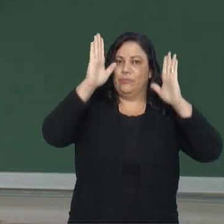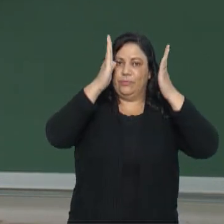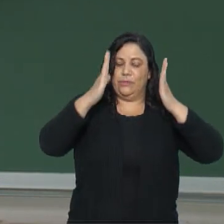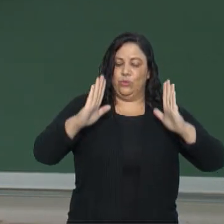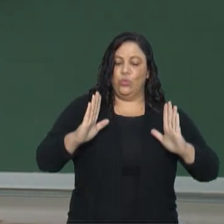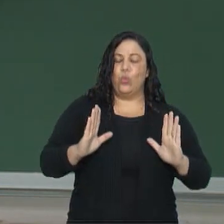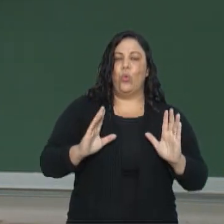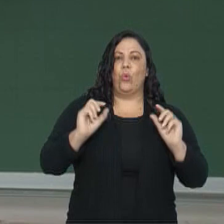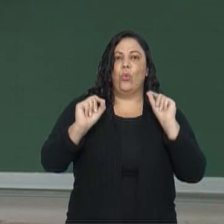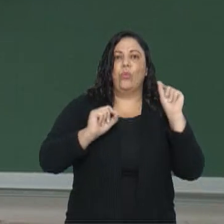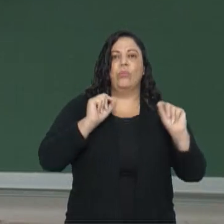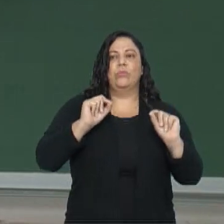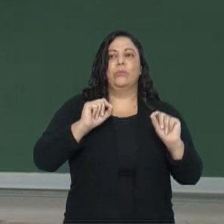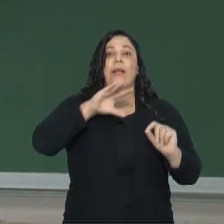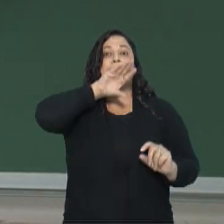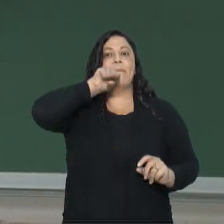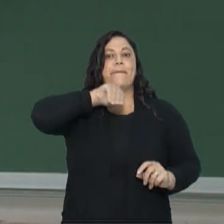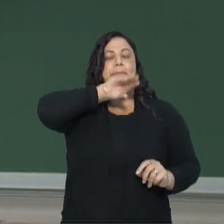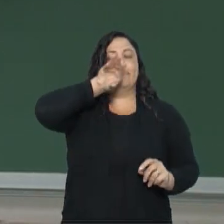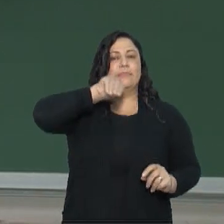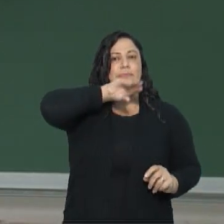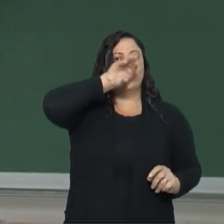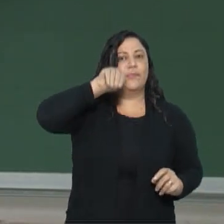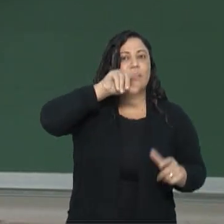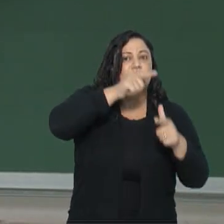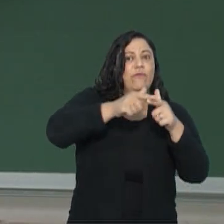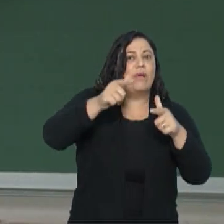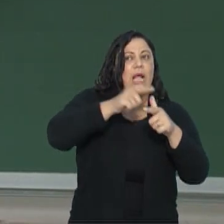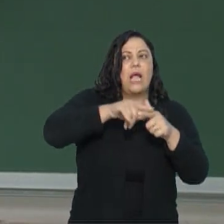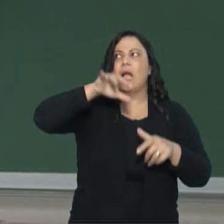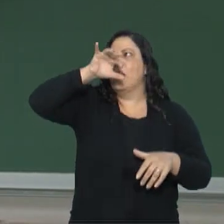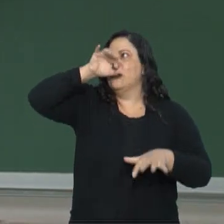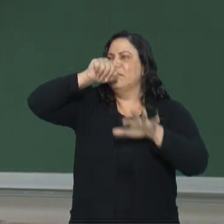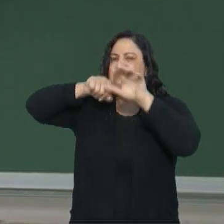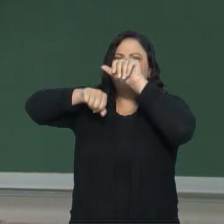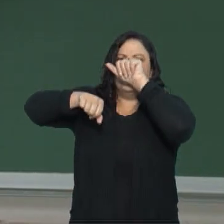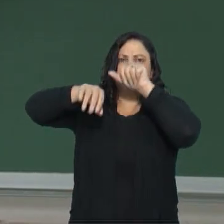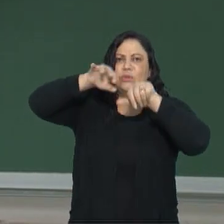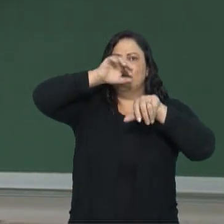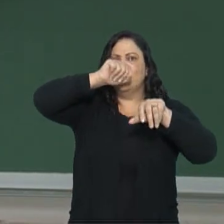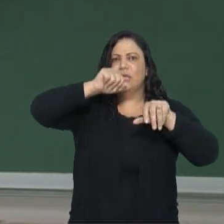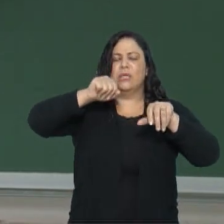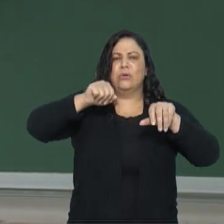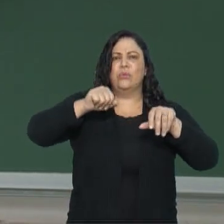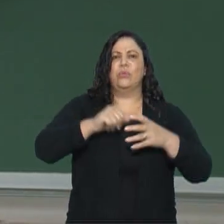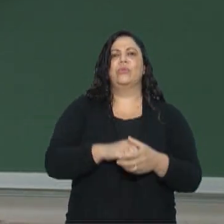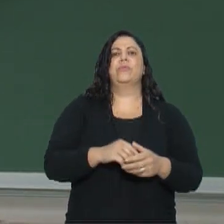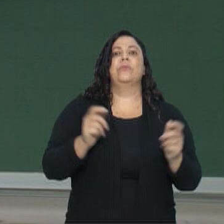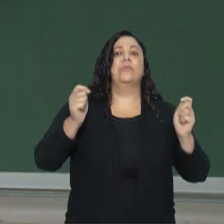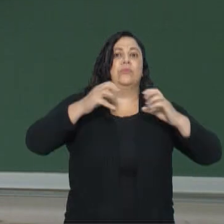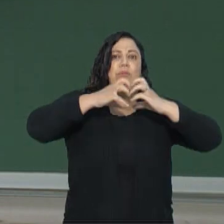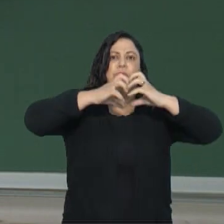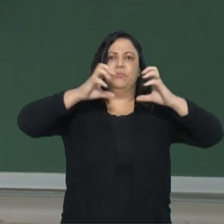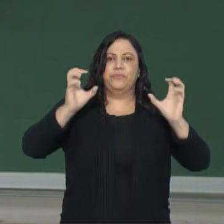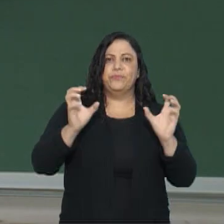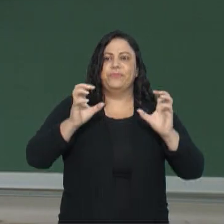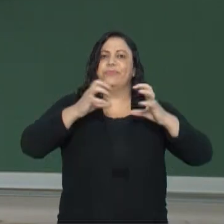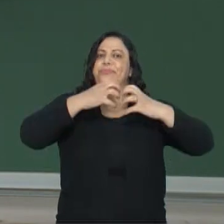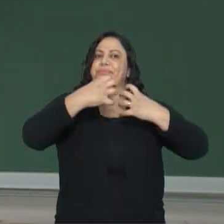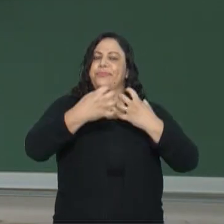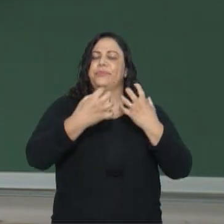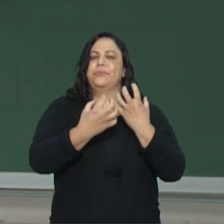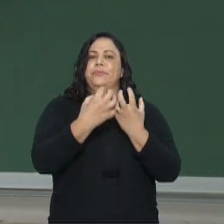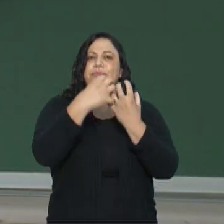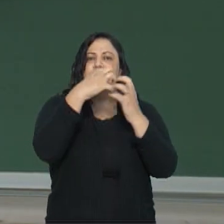por exemplo, a fala, sentir um cheiro, se deslocar, entre outras funções que